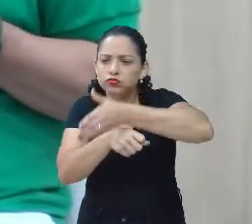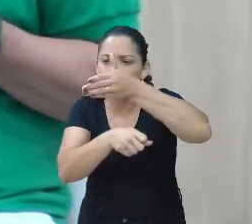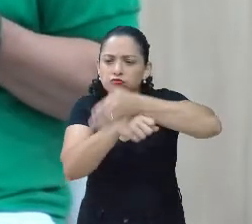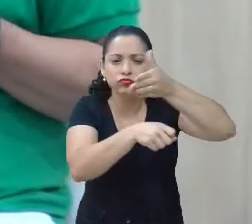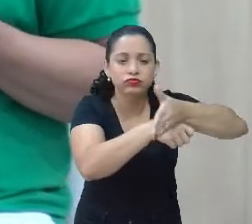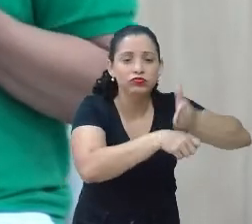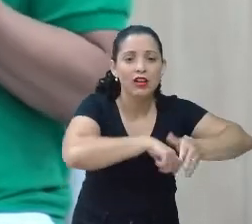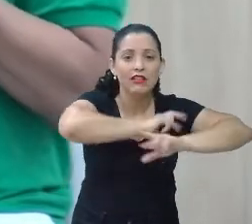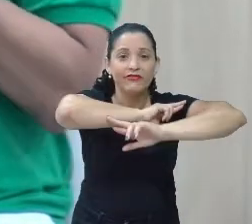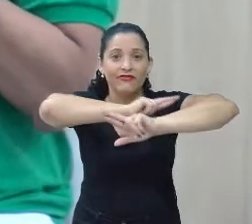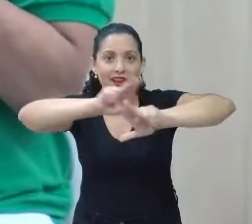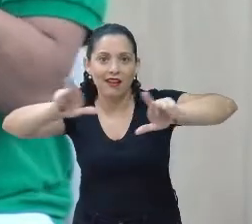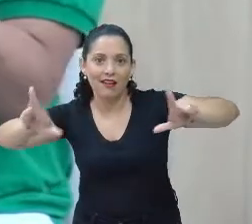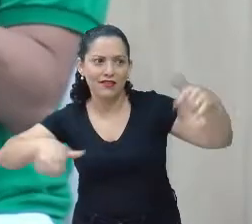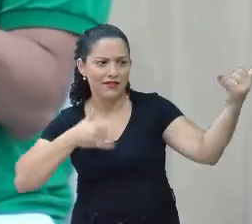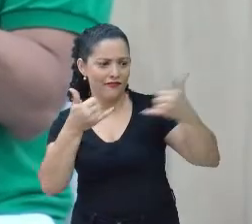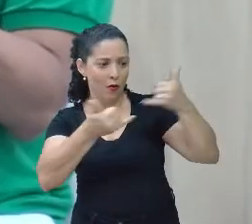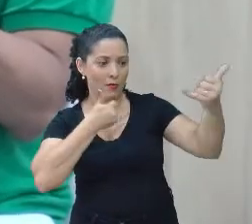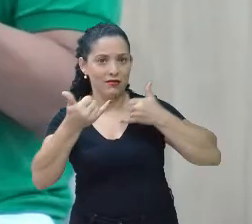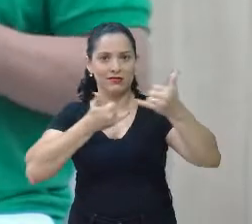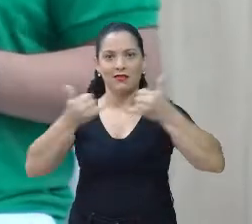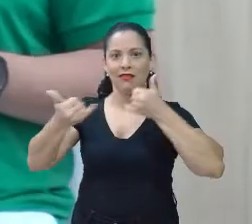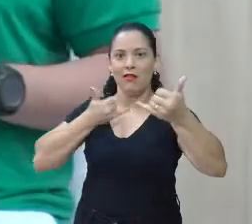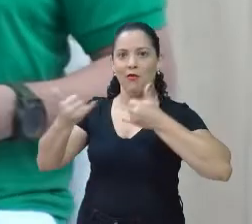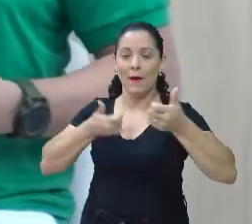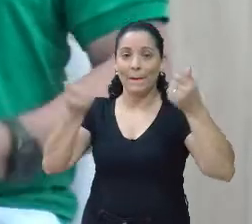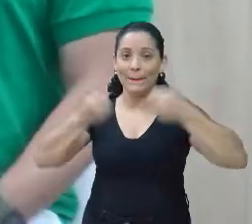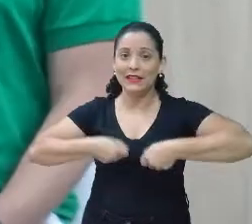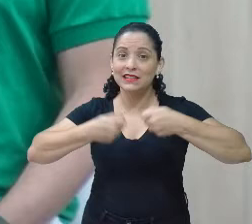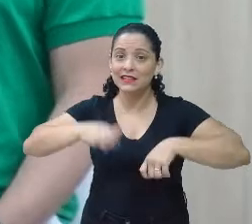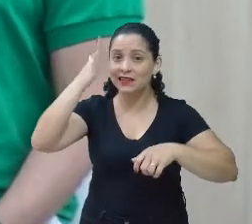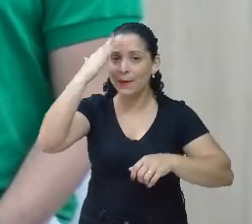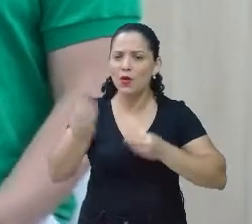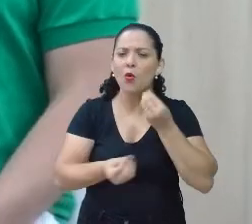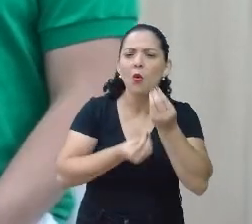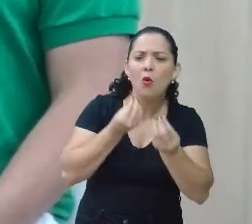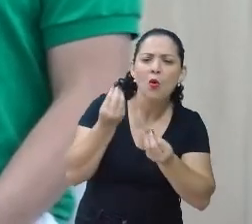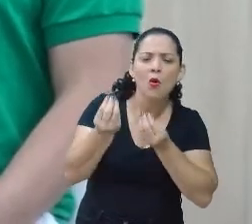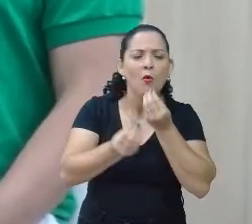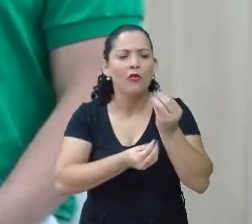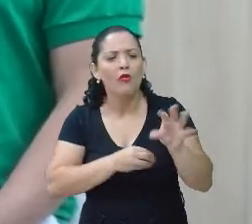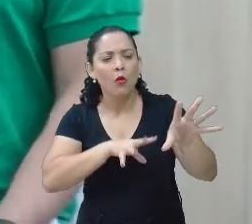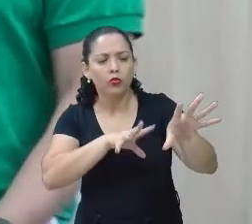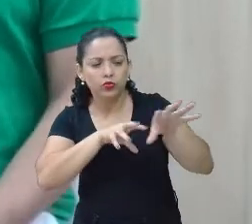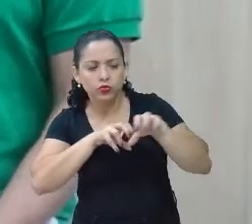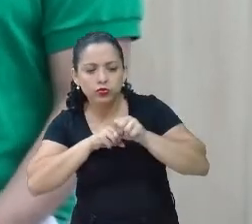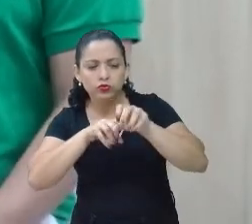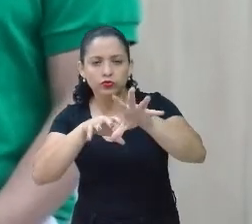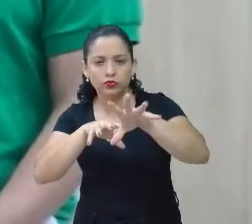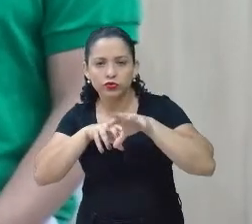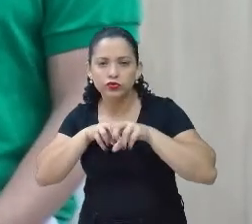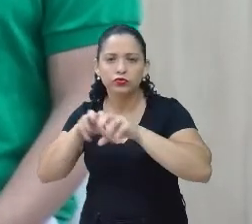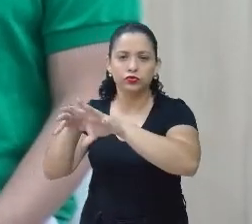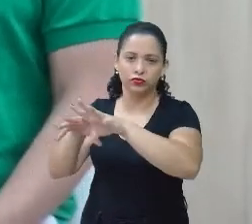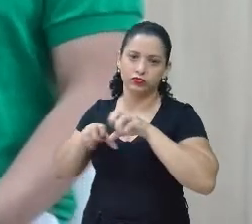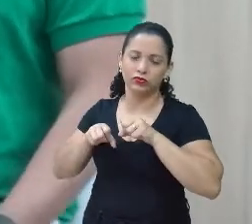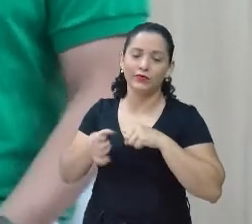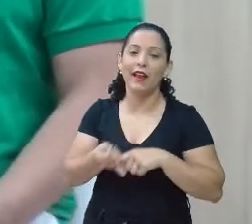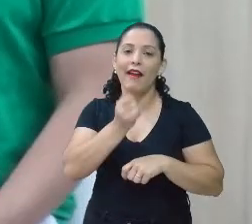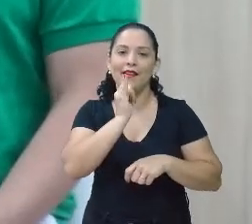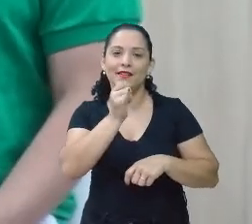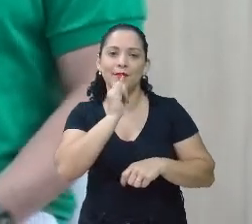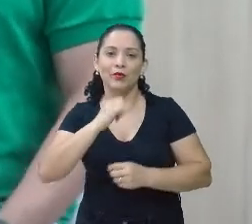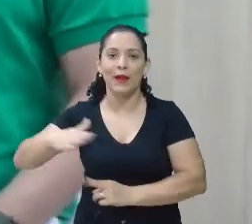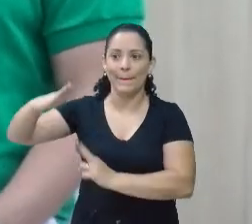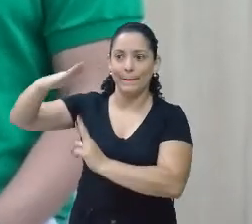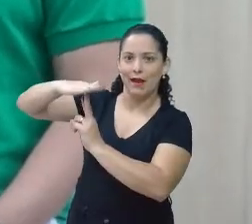quer para poder acessar essa informação. É como se você tivesse um ponto do ônibus e você não soubesse o ônibus que você quer. Se você não sabe o ônibus